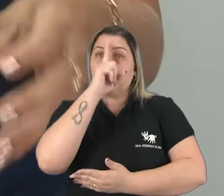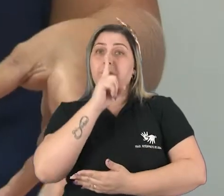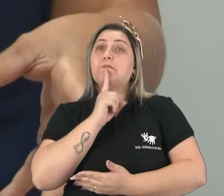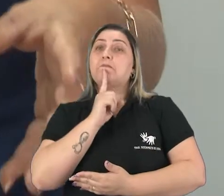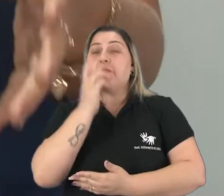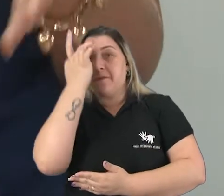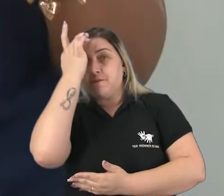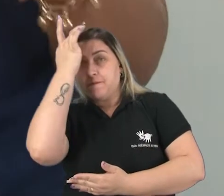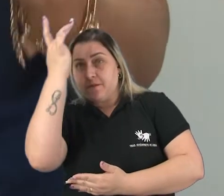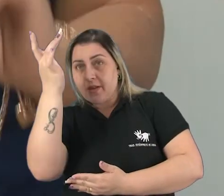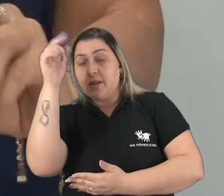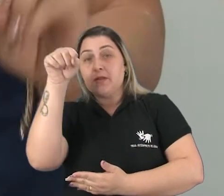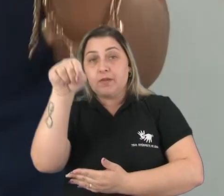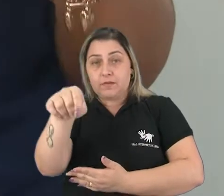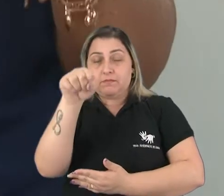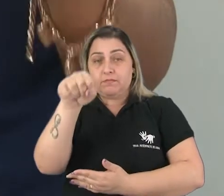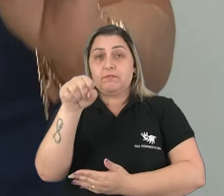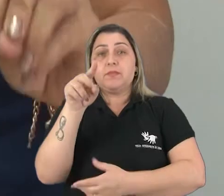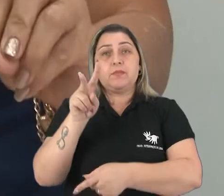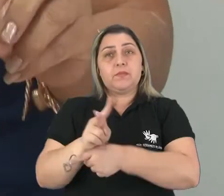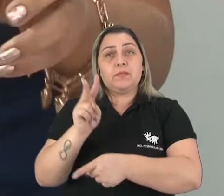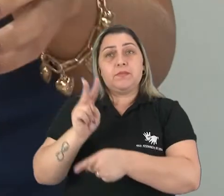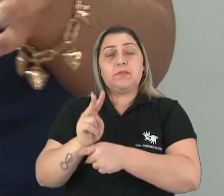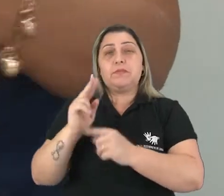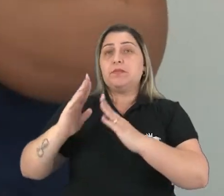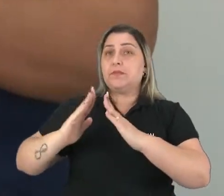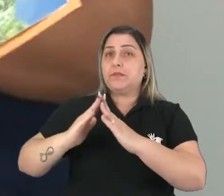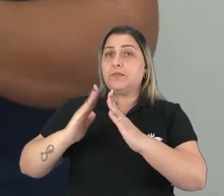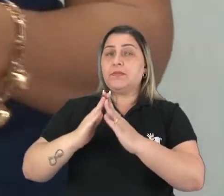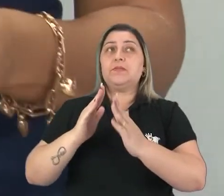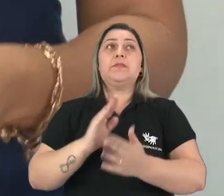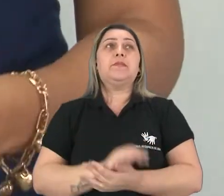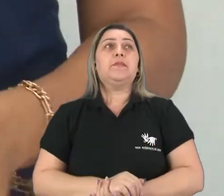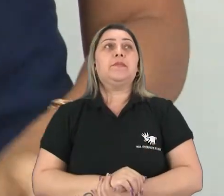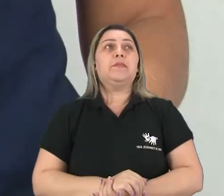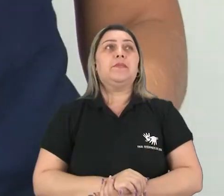você cultivar no seu terreno, dentro do seu quintal.